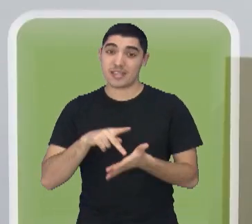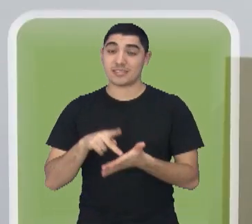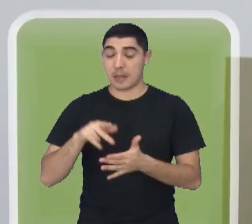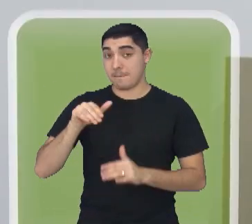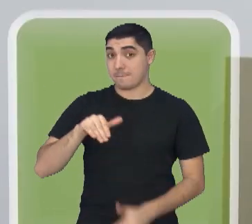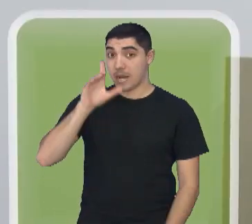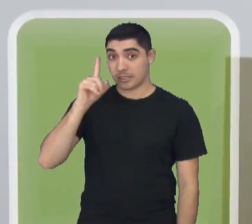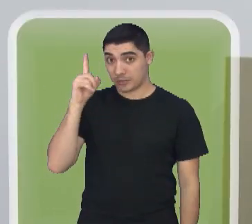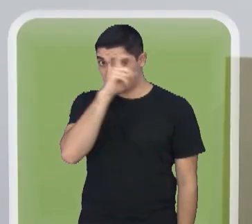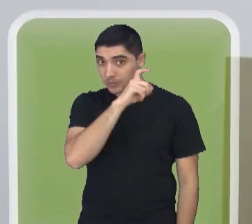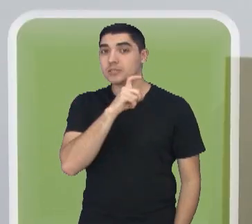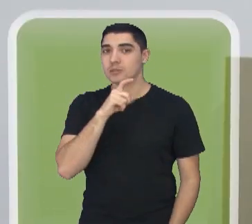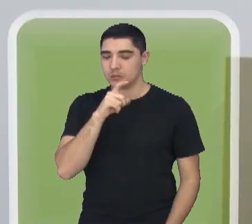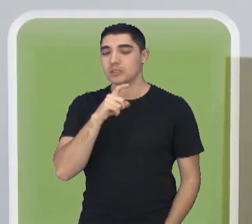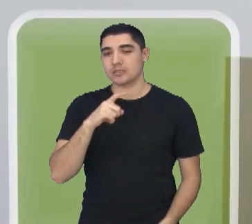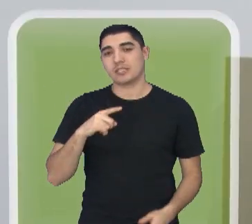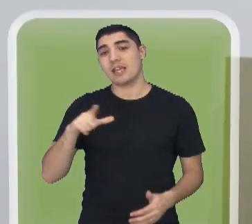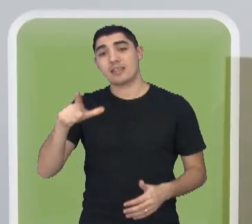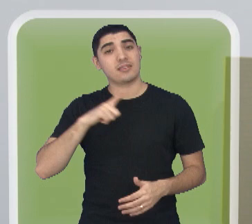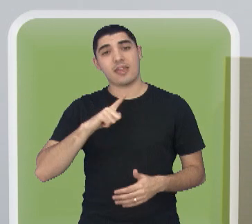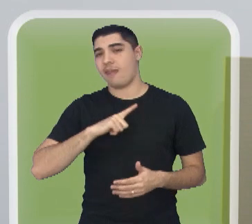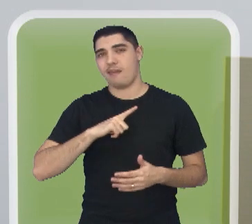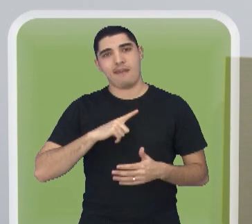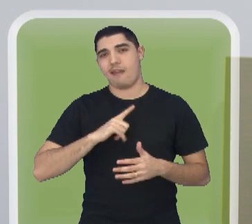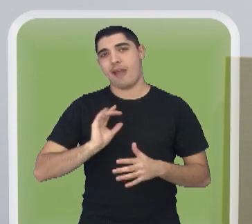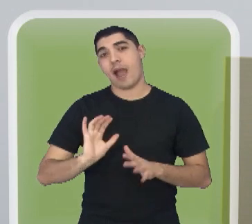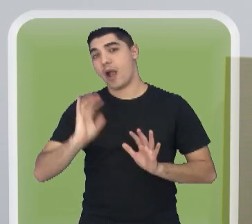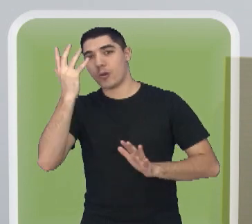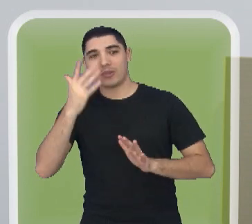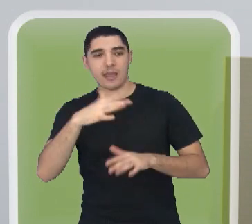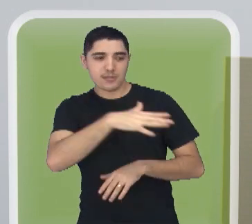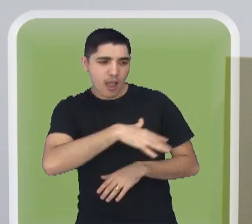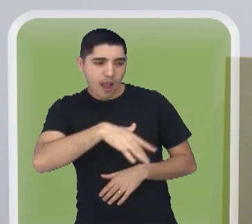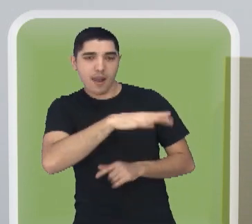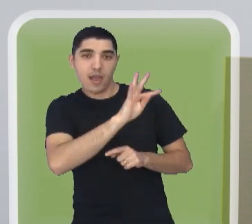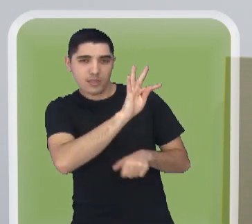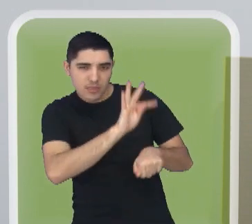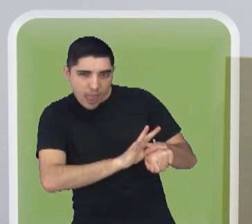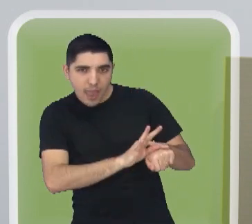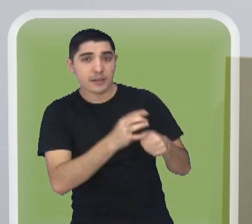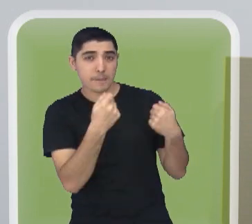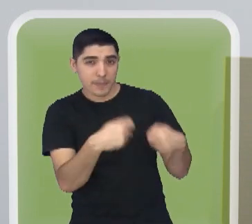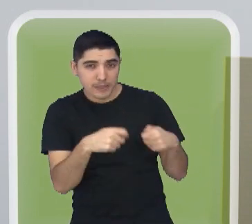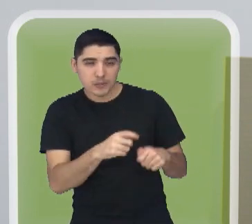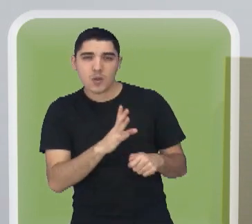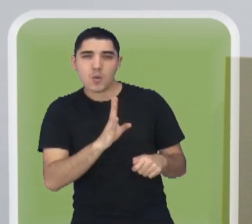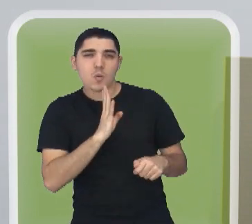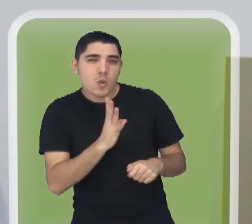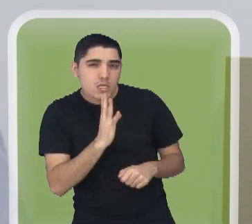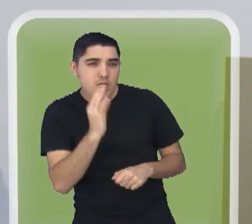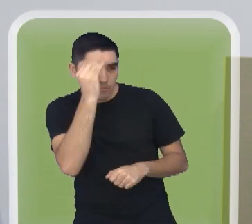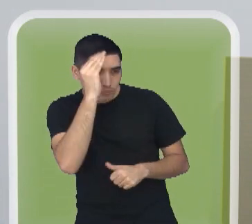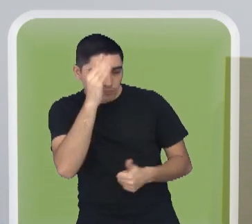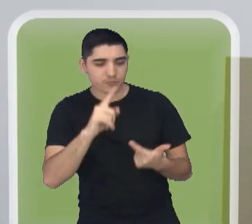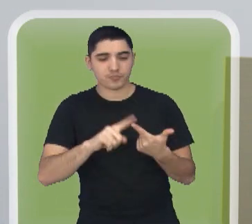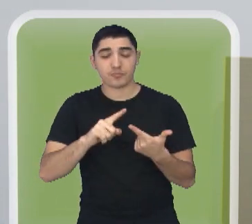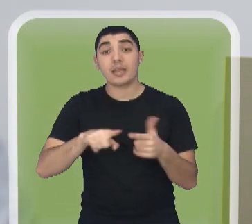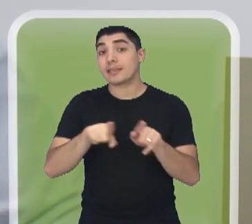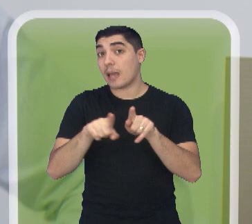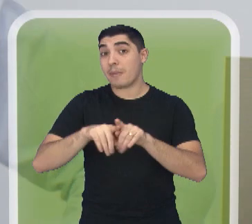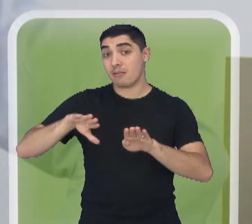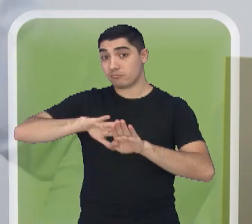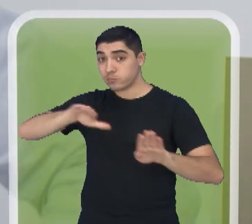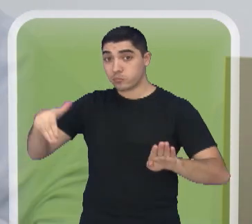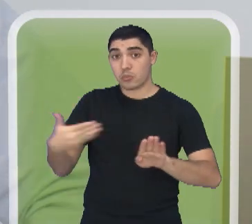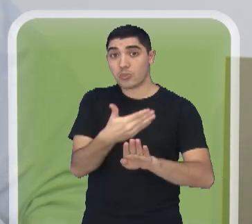mais complicado. Tem muitas variáveis, né? Tem a parte técnica, tem a parte de todos os bastidores, né? Que é muito importante